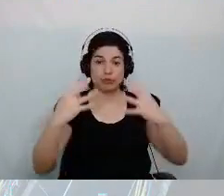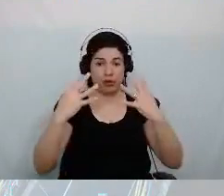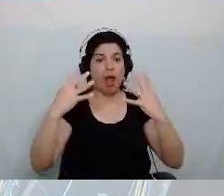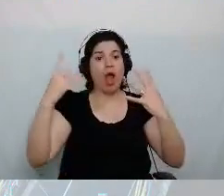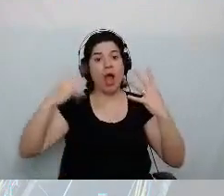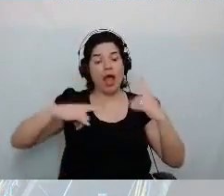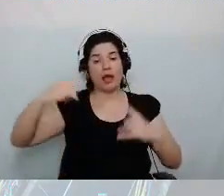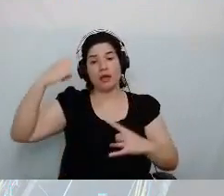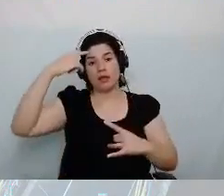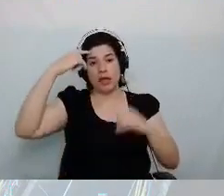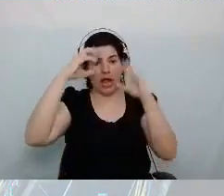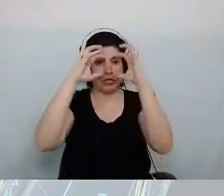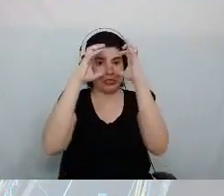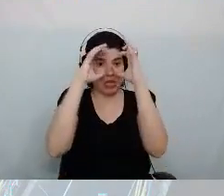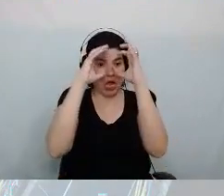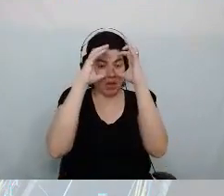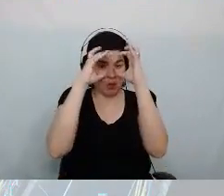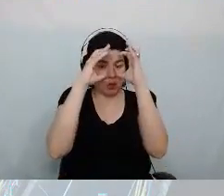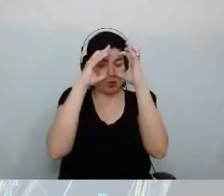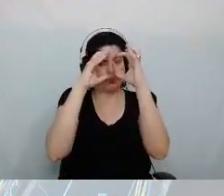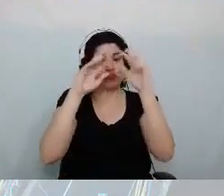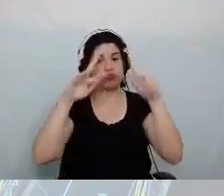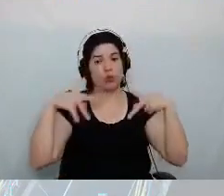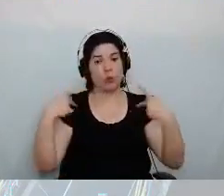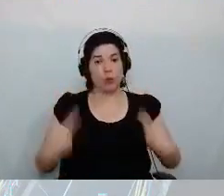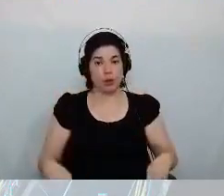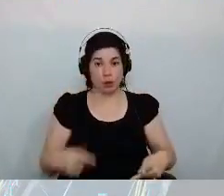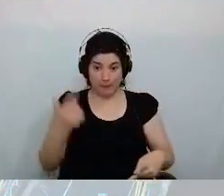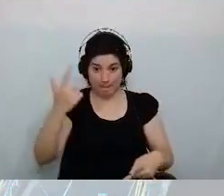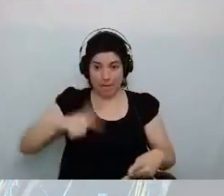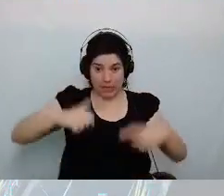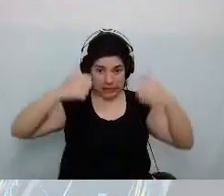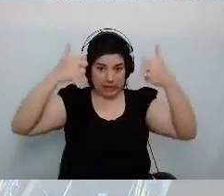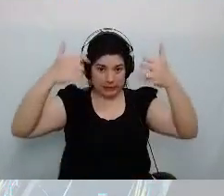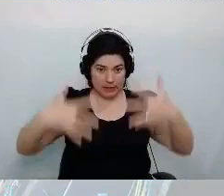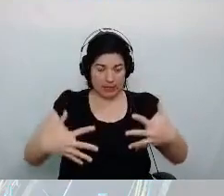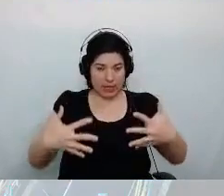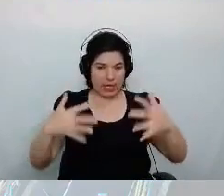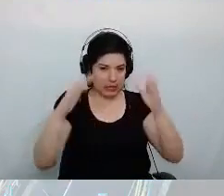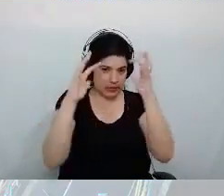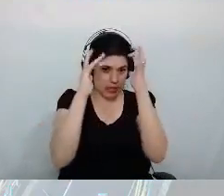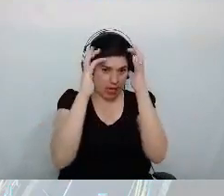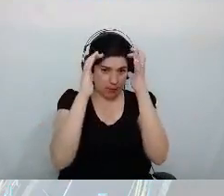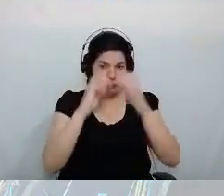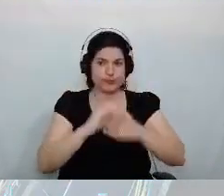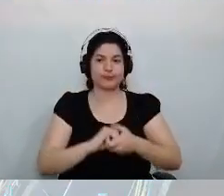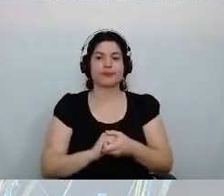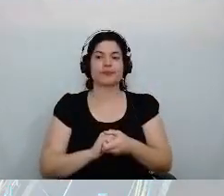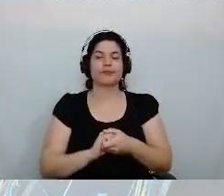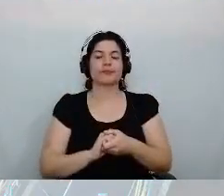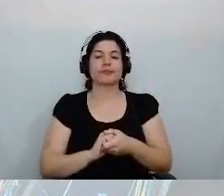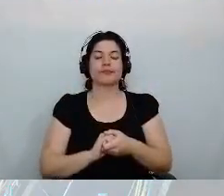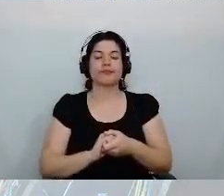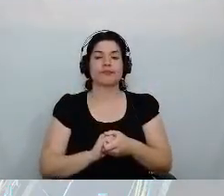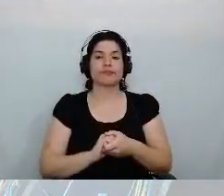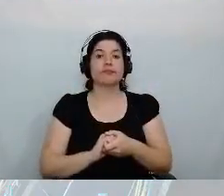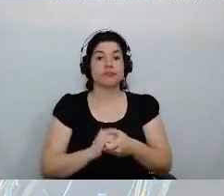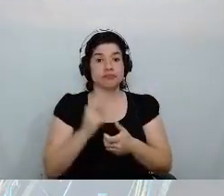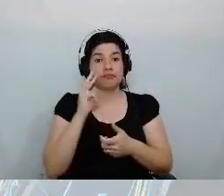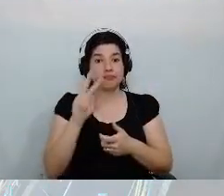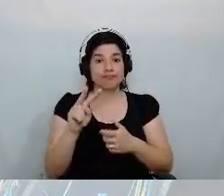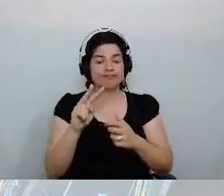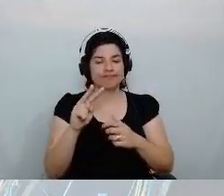cérebro humano. Vamos falar um pouquinho mais sobre o cérebro humano? Cérebro humano, vocês viram, né? É